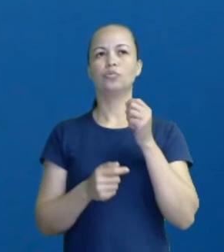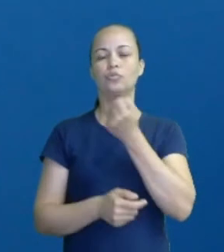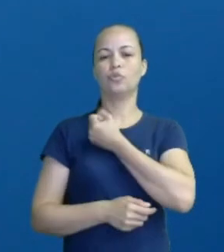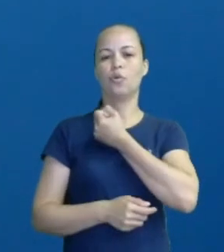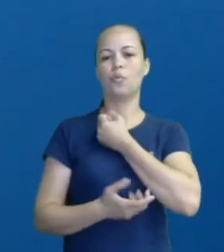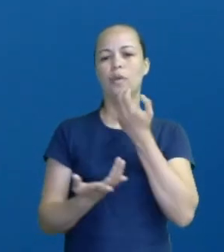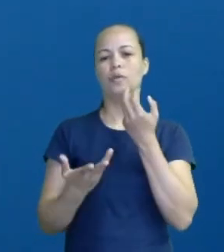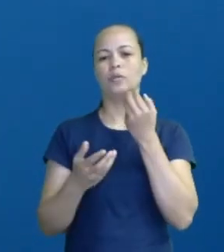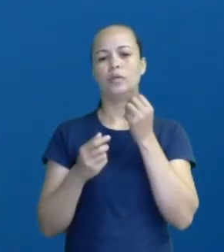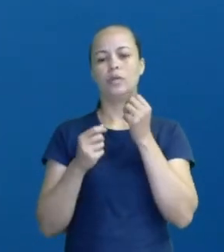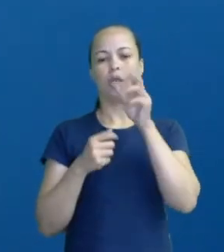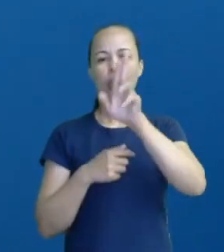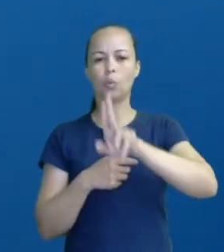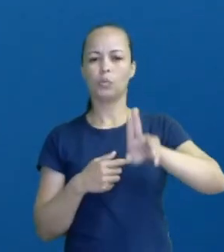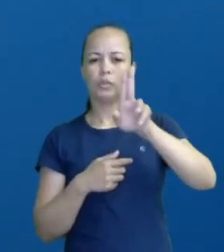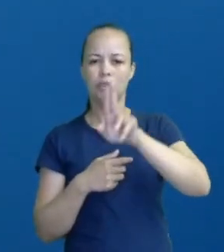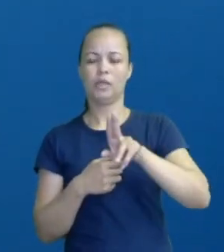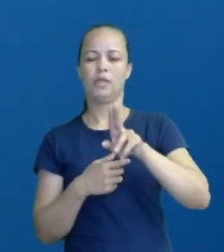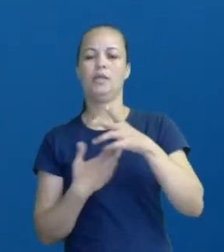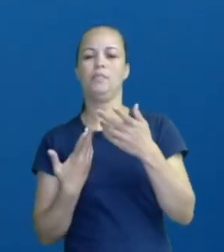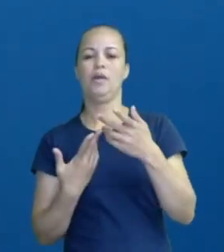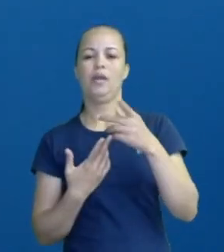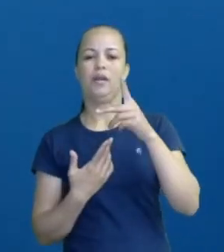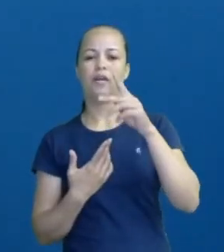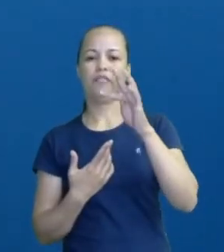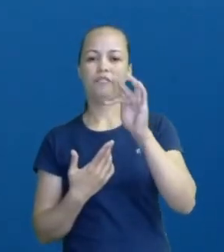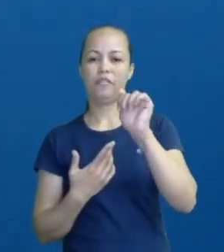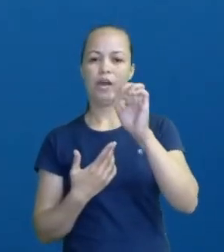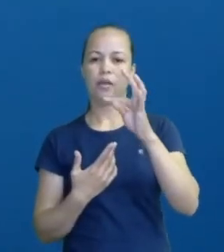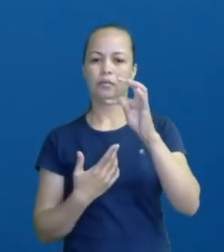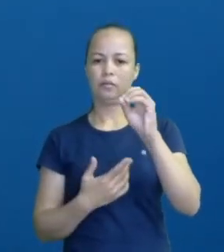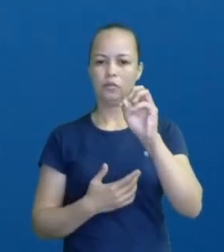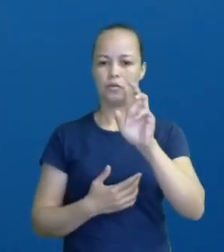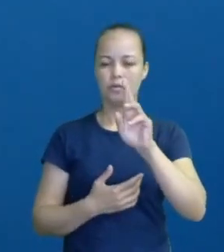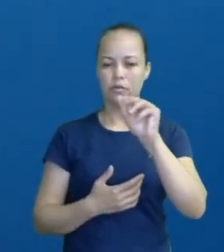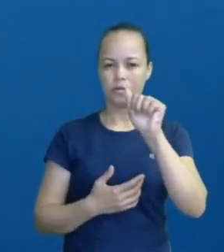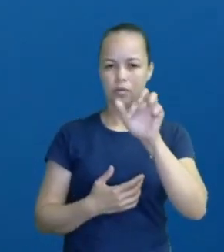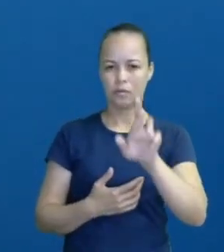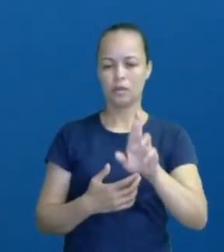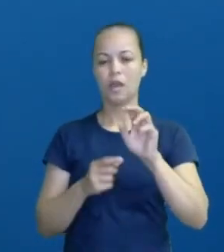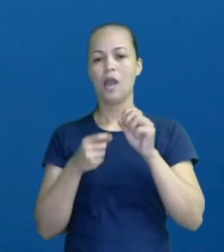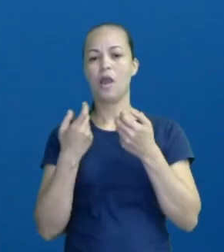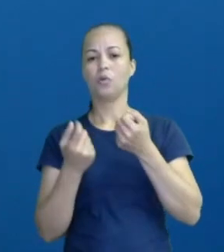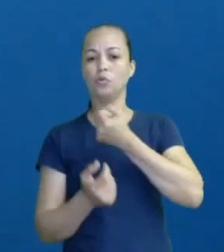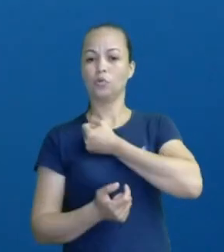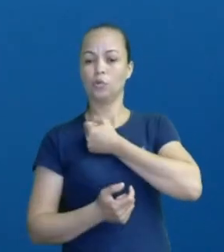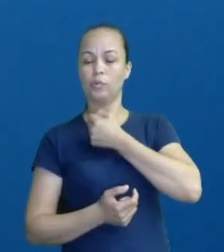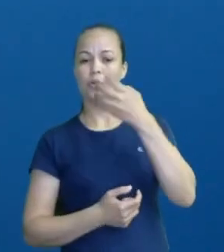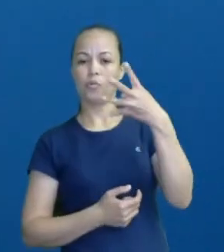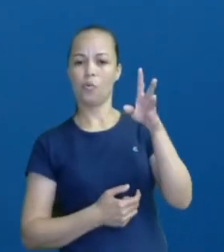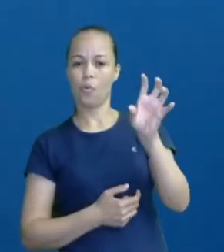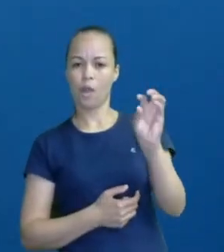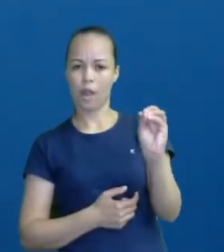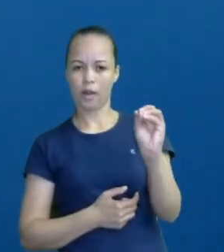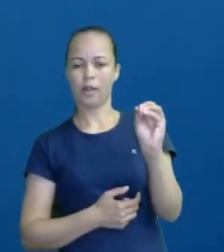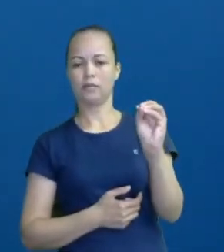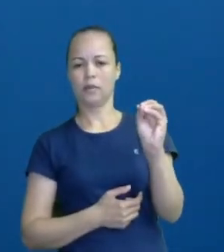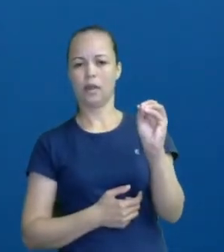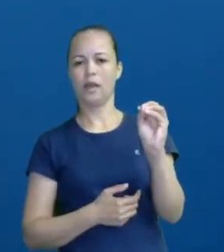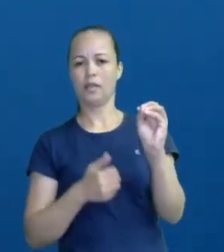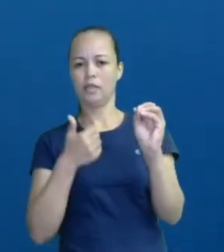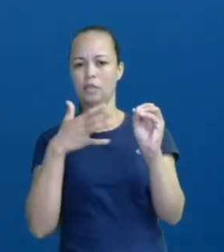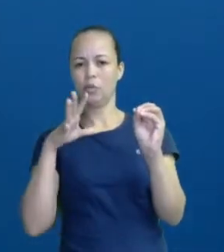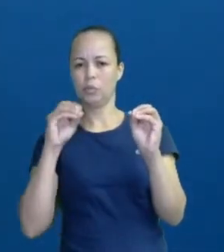para fatorar aqui, ó, o 40 e quais os números que eu usei para fatorar